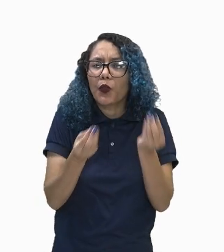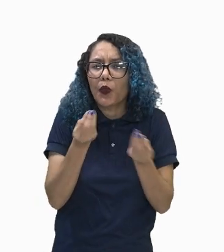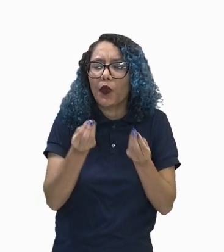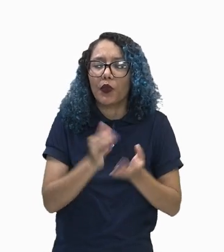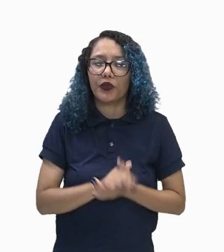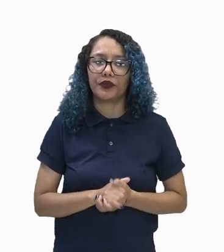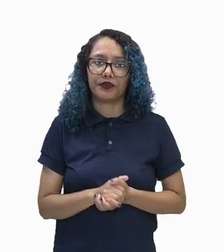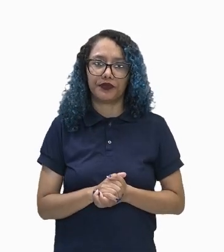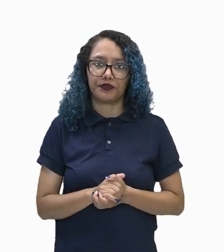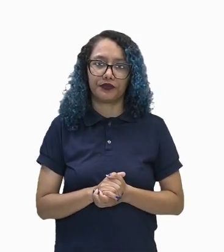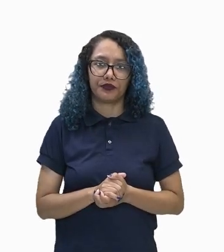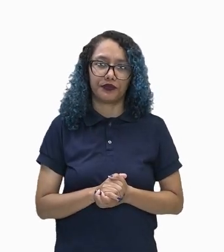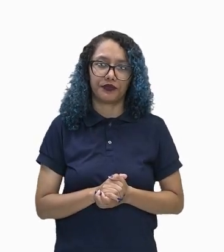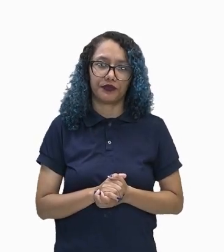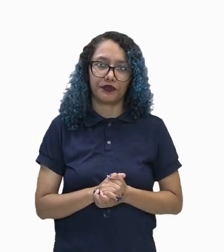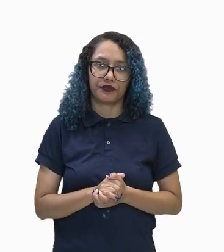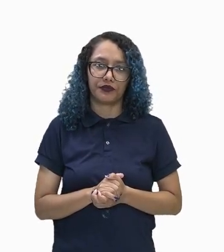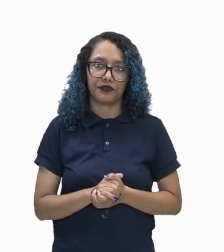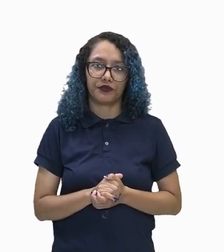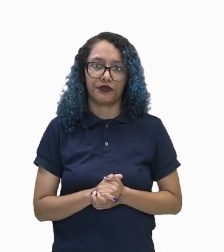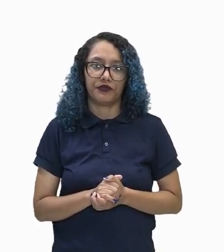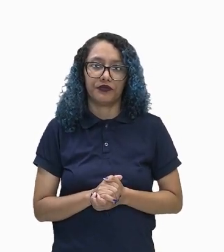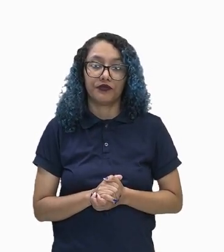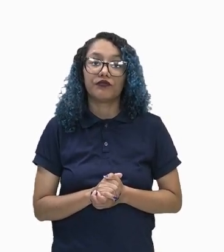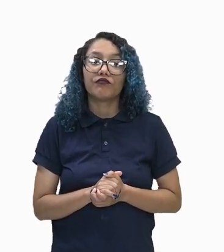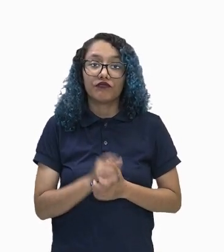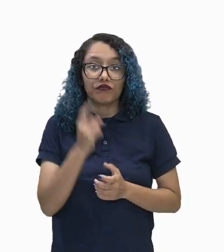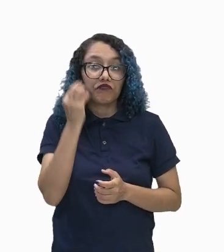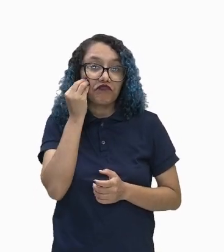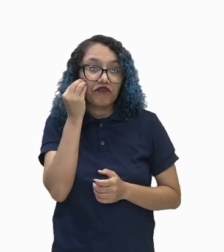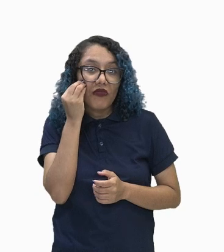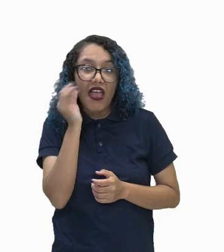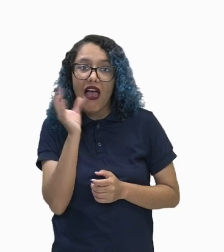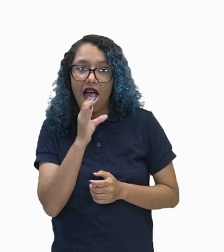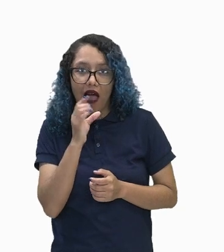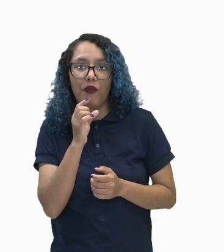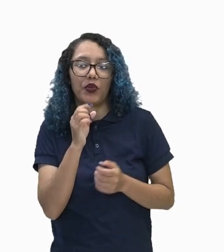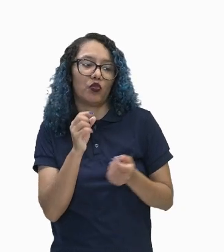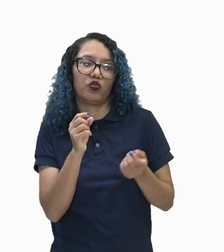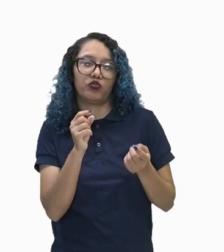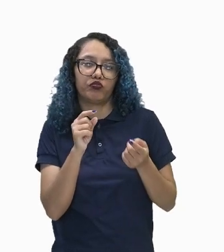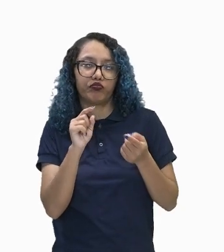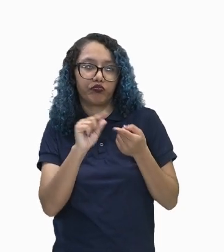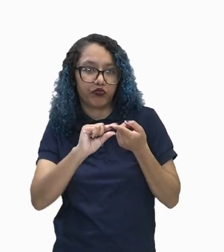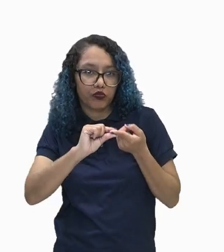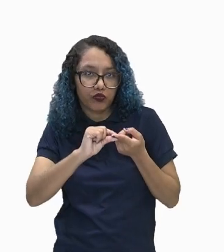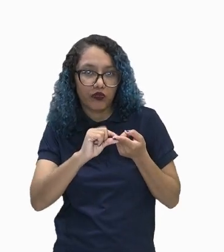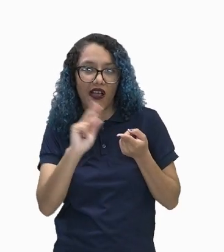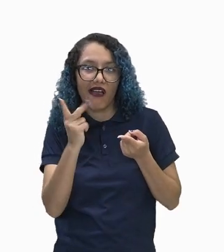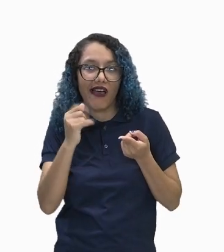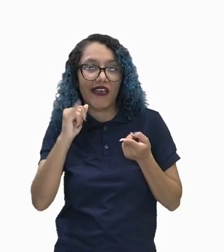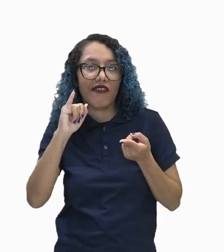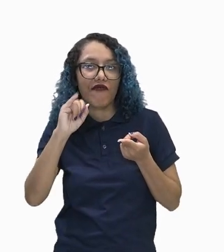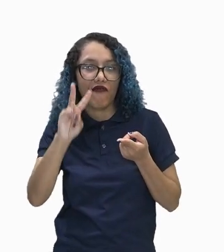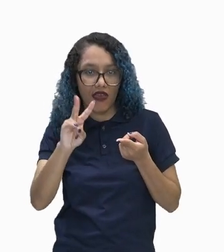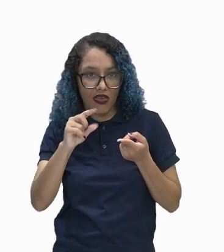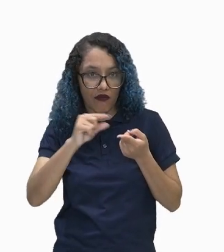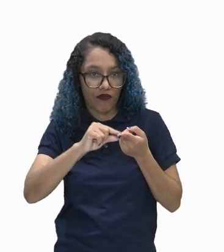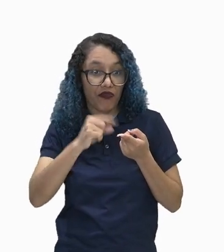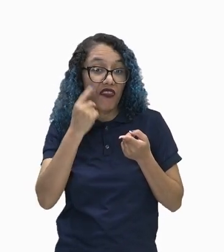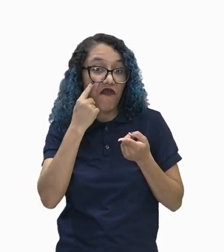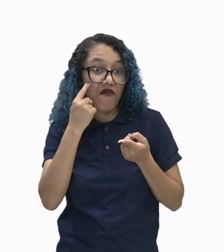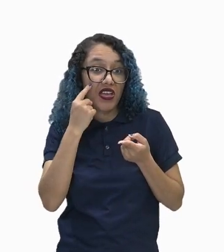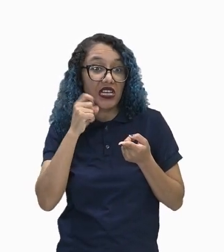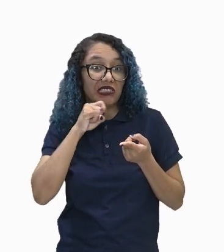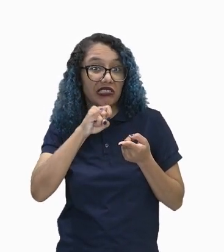professora? Através do teste rápido de HIV. Ele detecta a presença